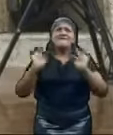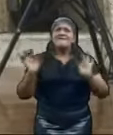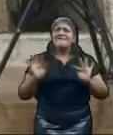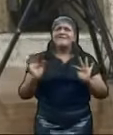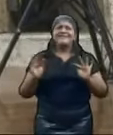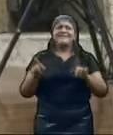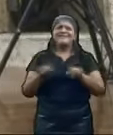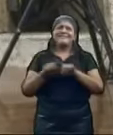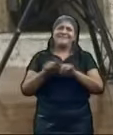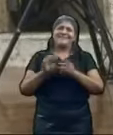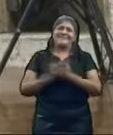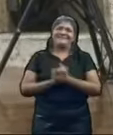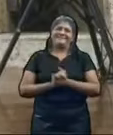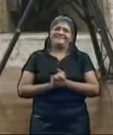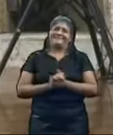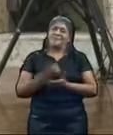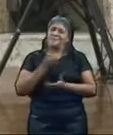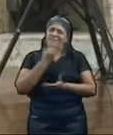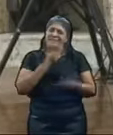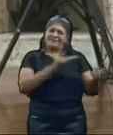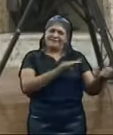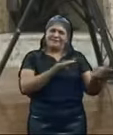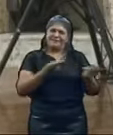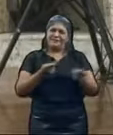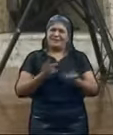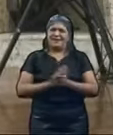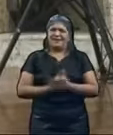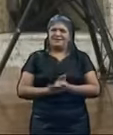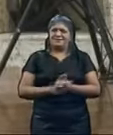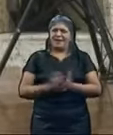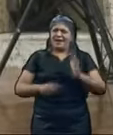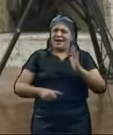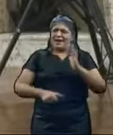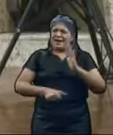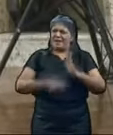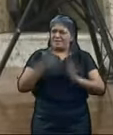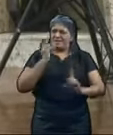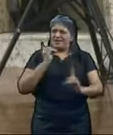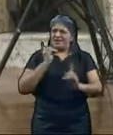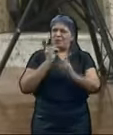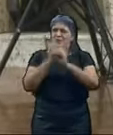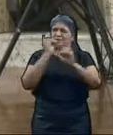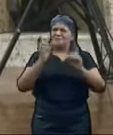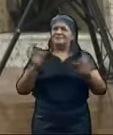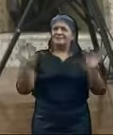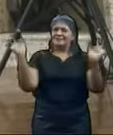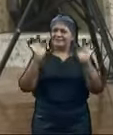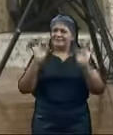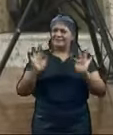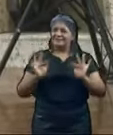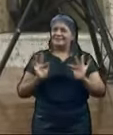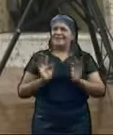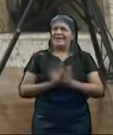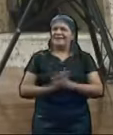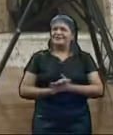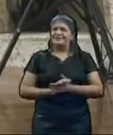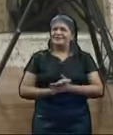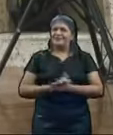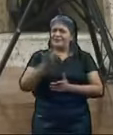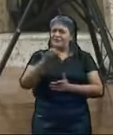bendito Esse é o primeiro mapa da verdadeira felicidade é a pessoa ser